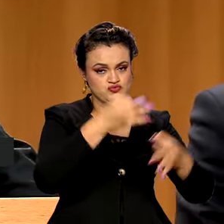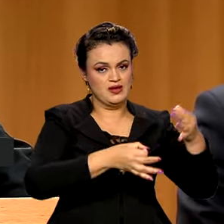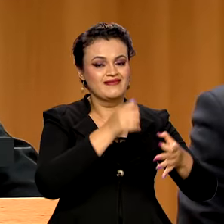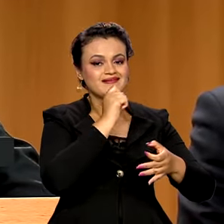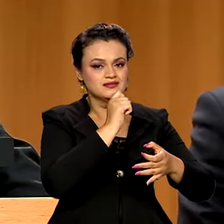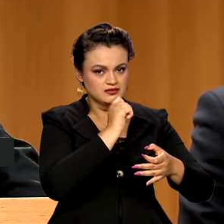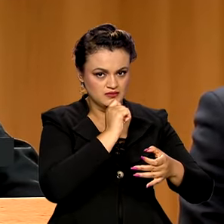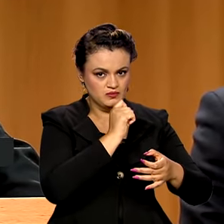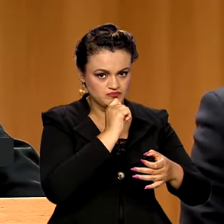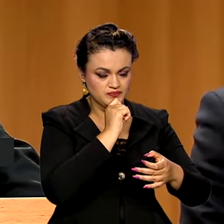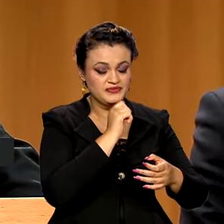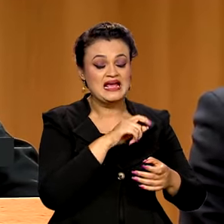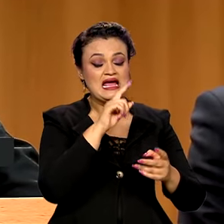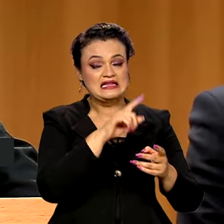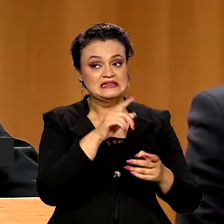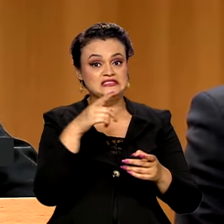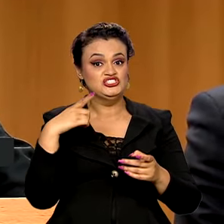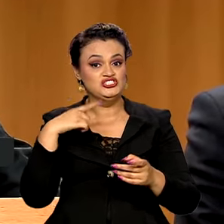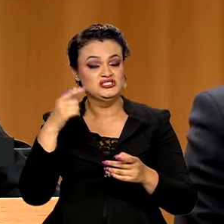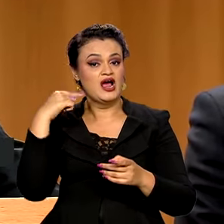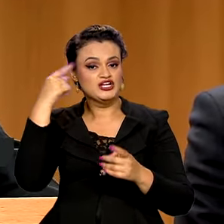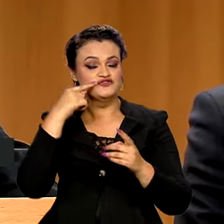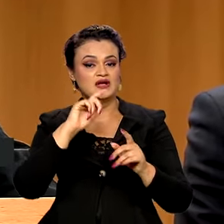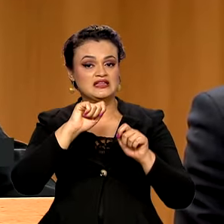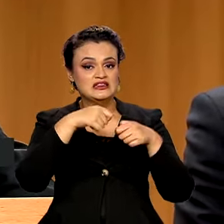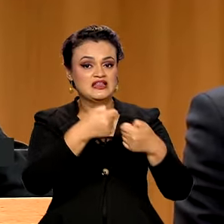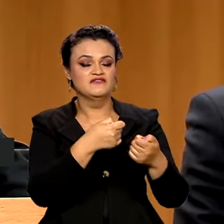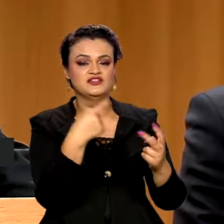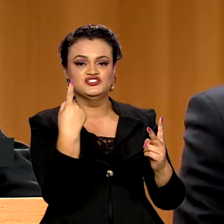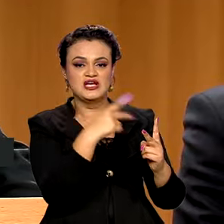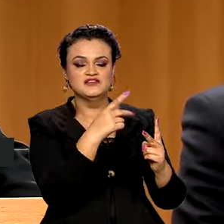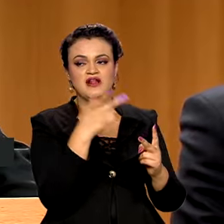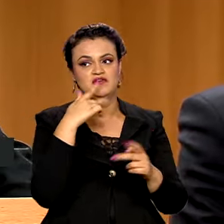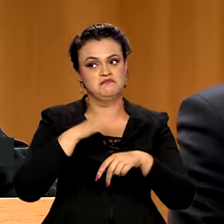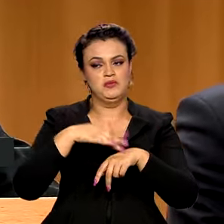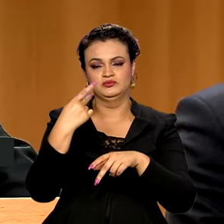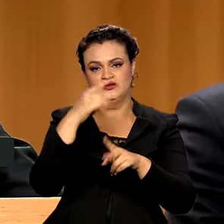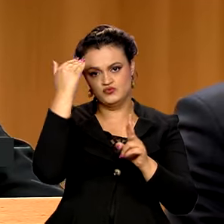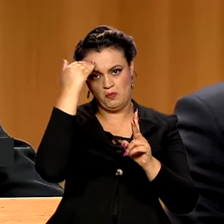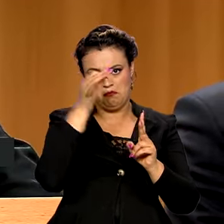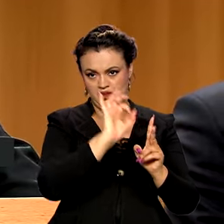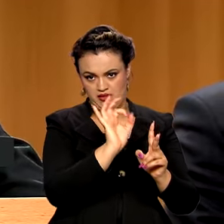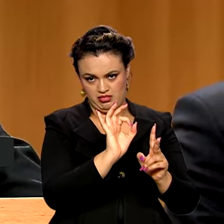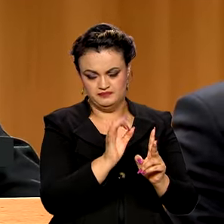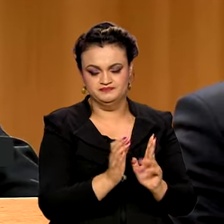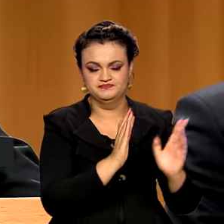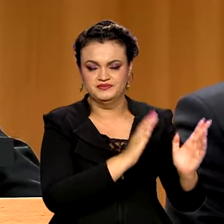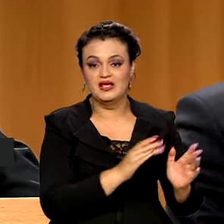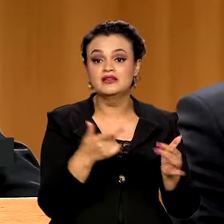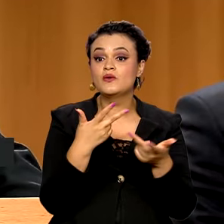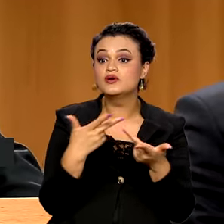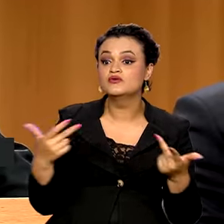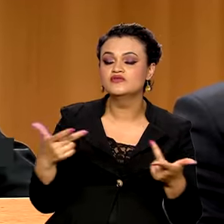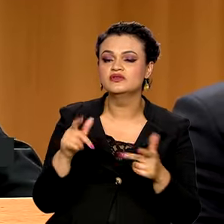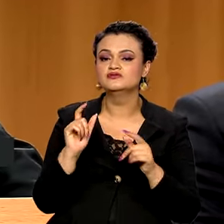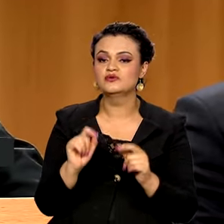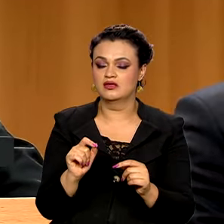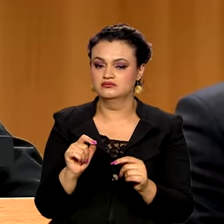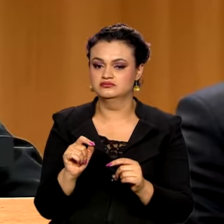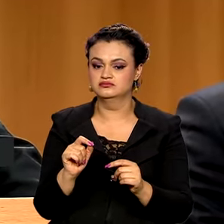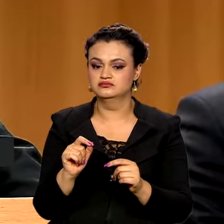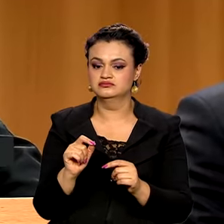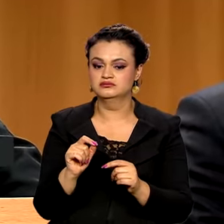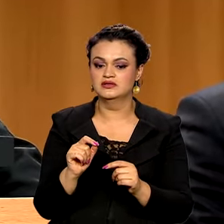uma tese de defesa no sentido de negativa de autoria. Então, a novidade é: